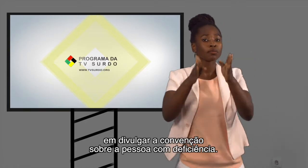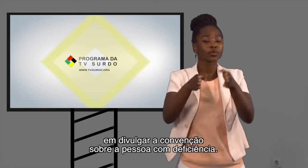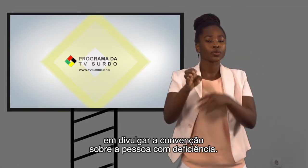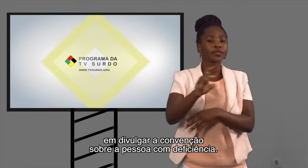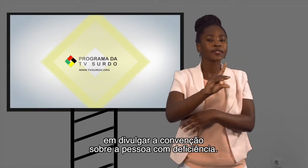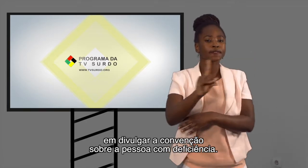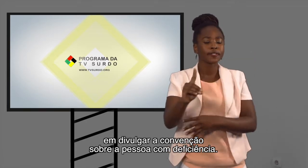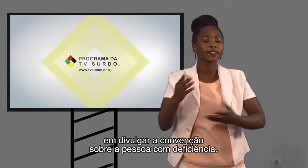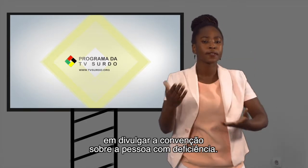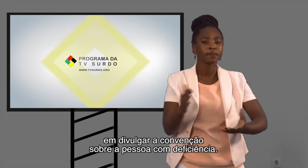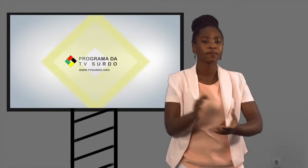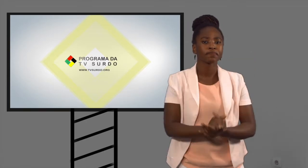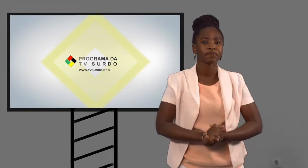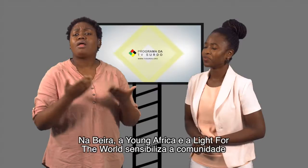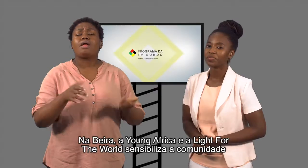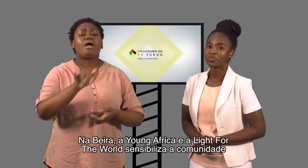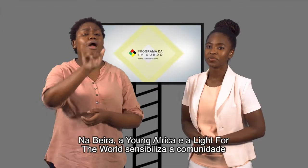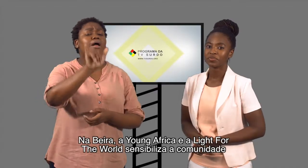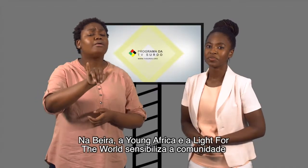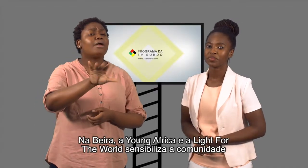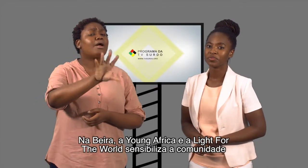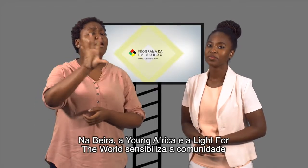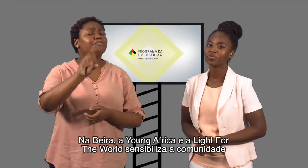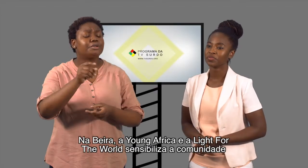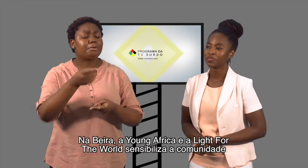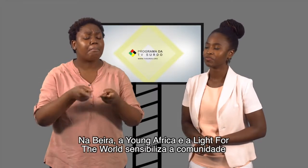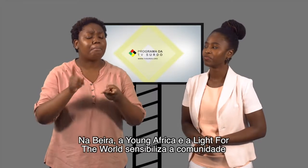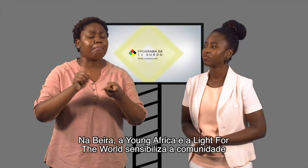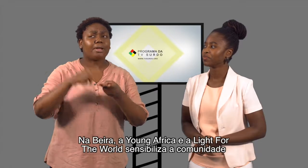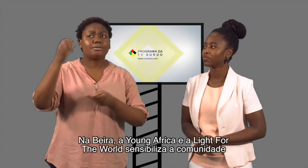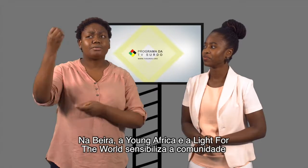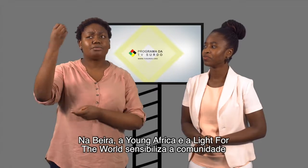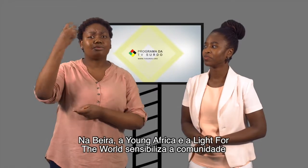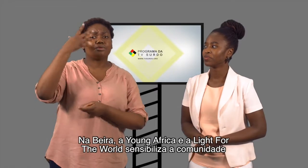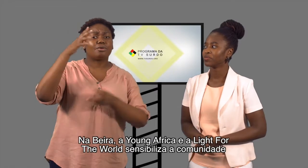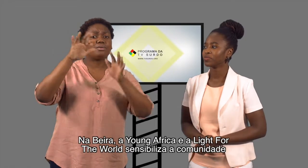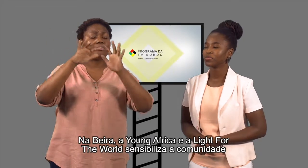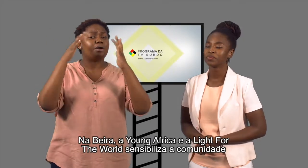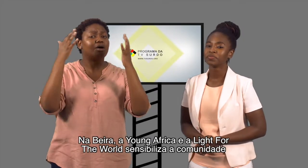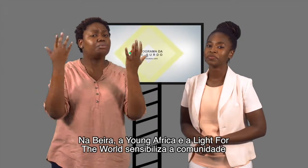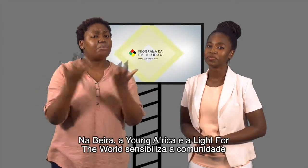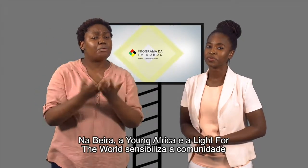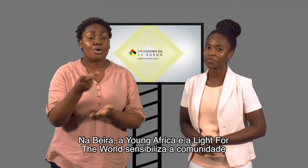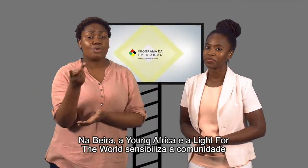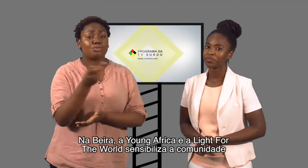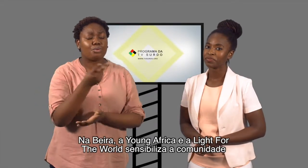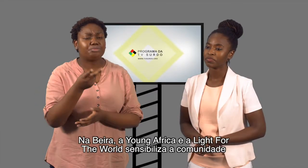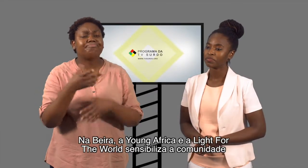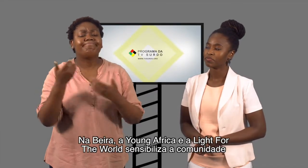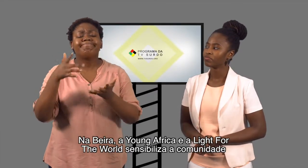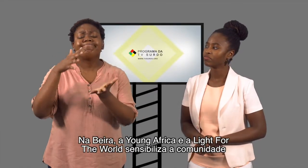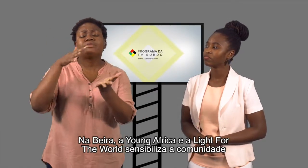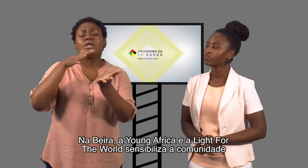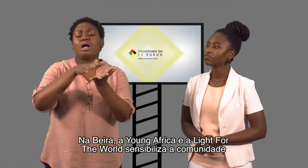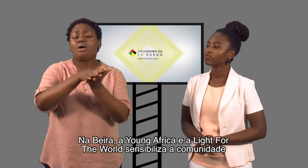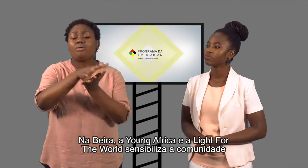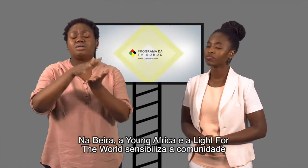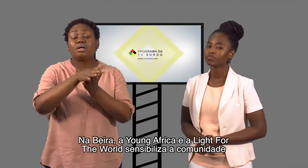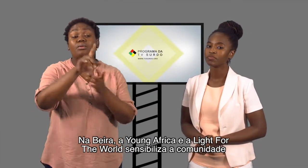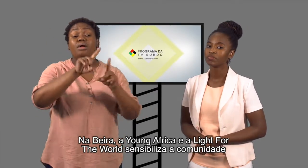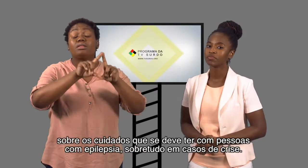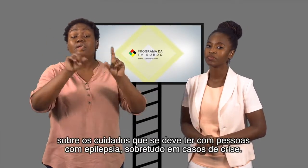pessoa com deficiência. Na beira, a Young Africa e a Light for the World sensibilizam